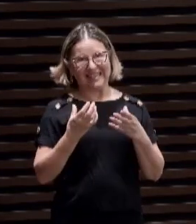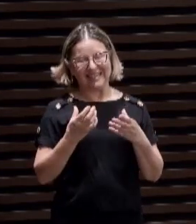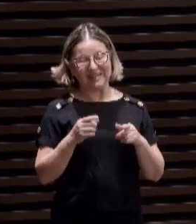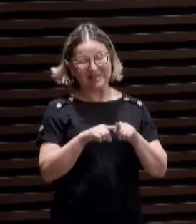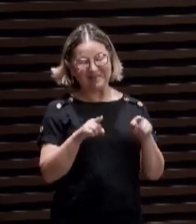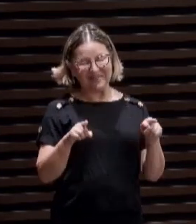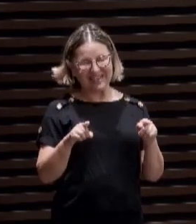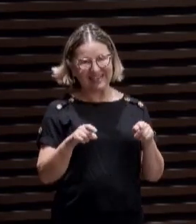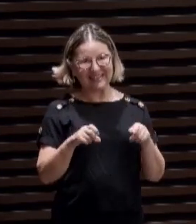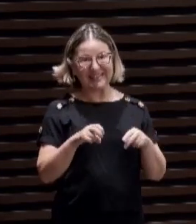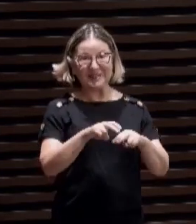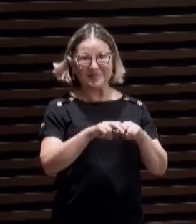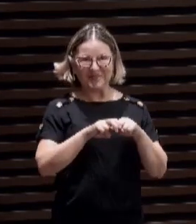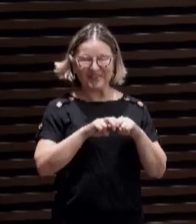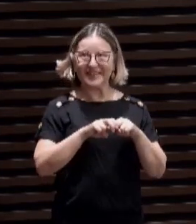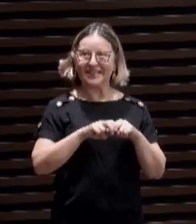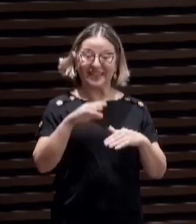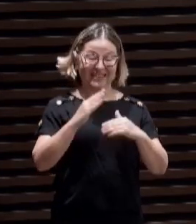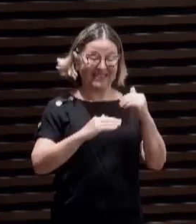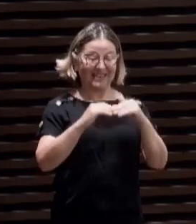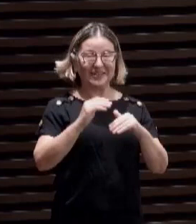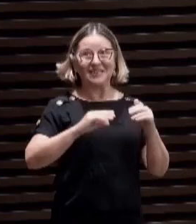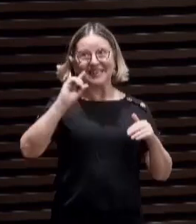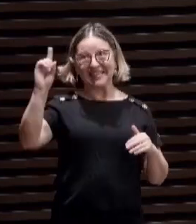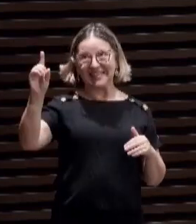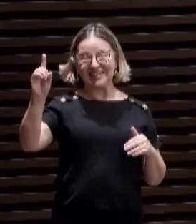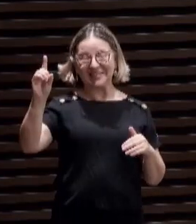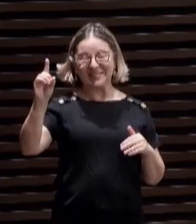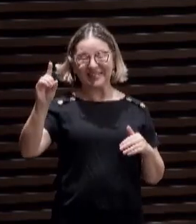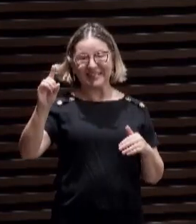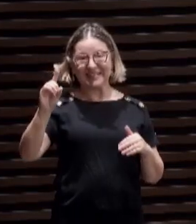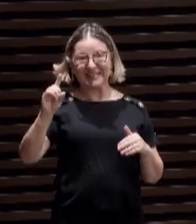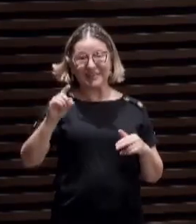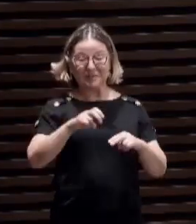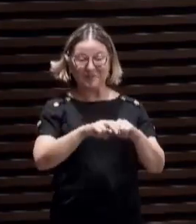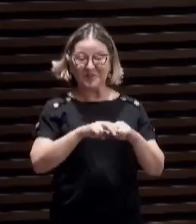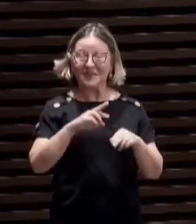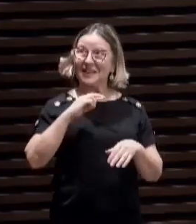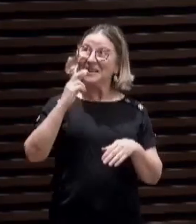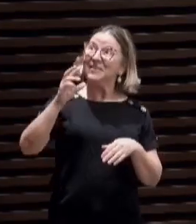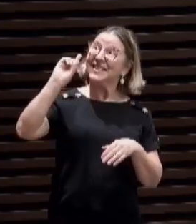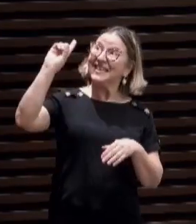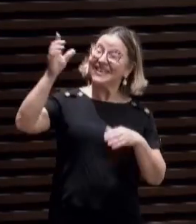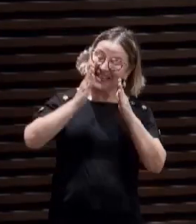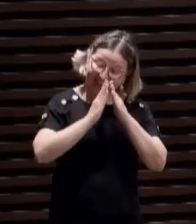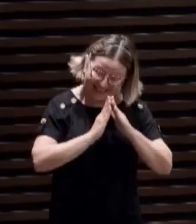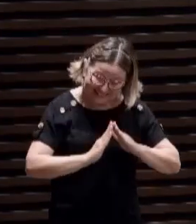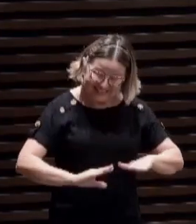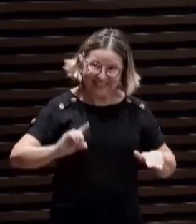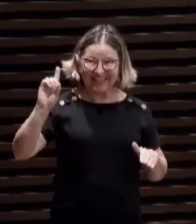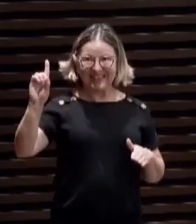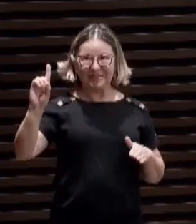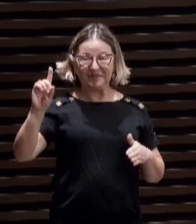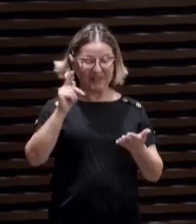de Deus e uma resposta coerente mediante a vida que há em nós. A verdadeira adoração, sempre